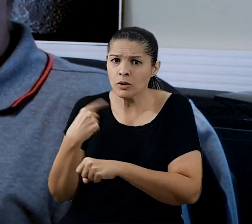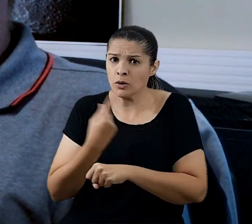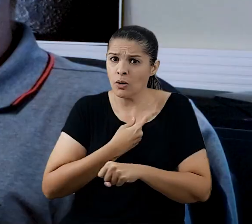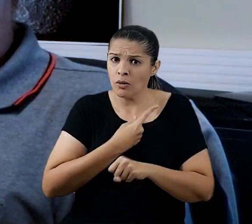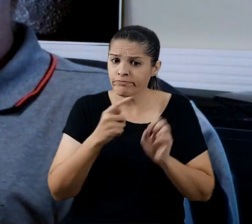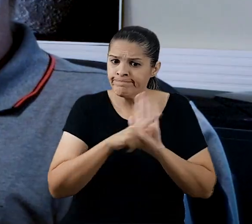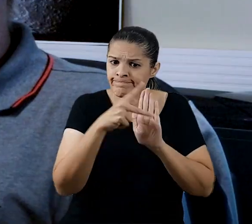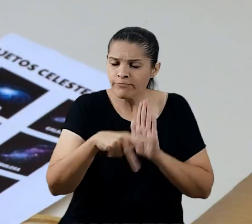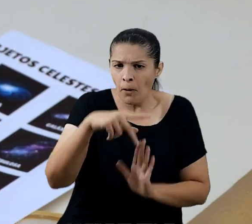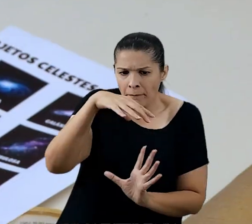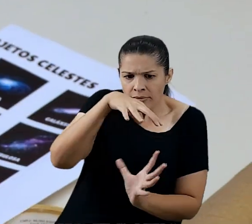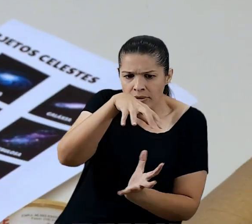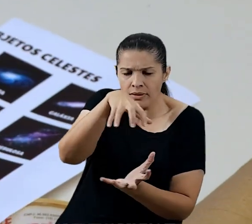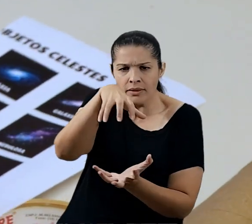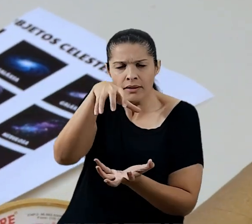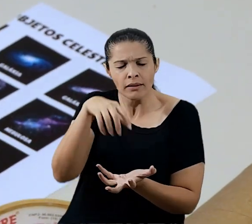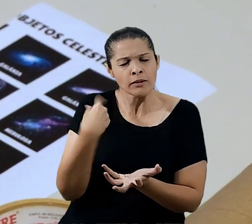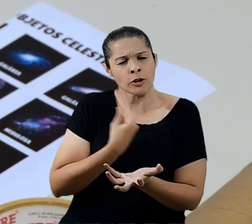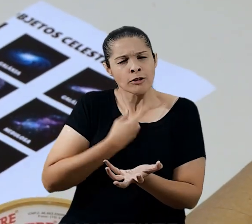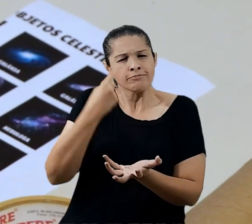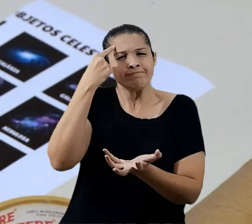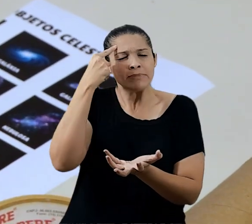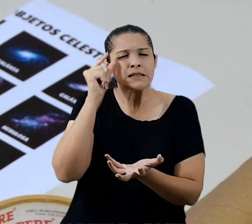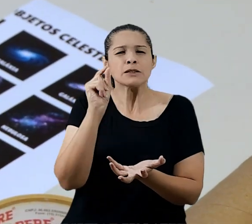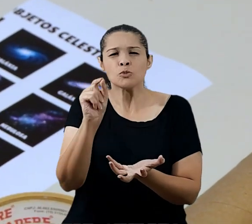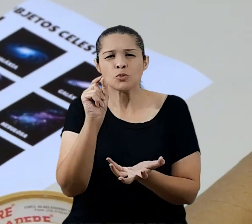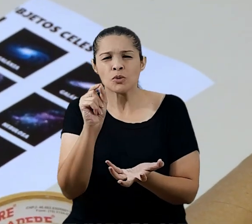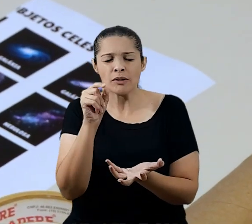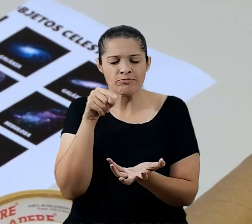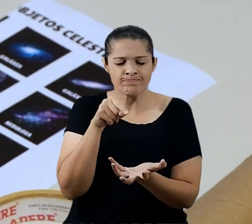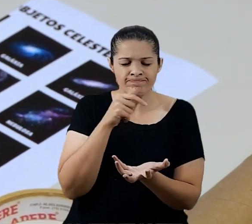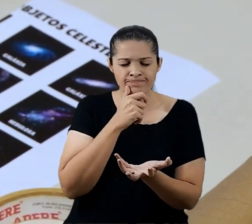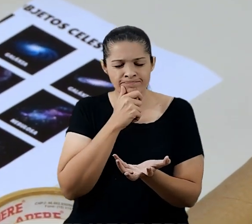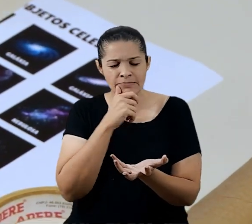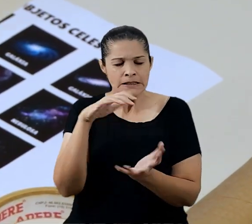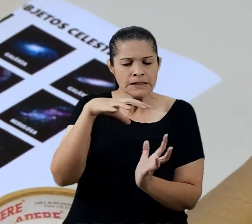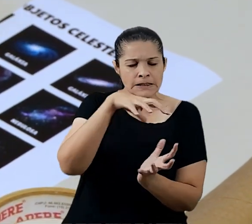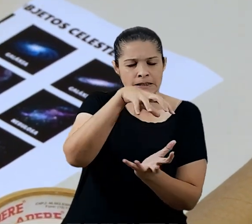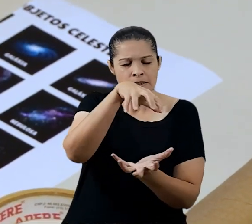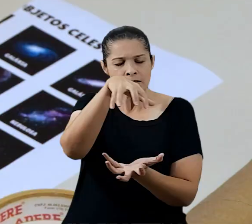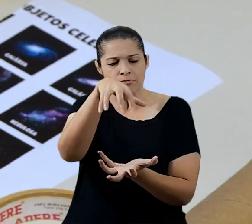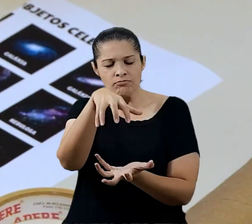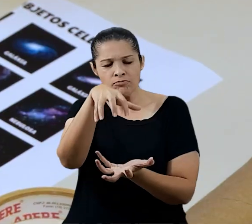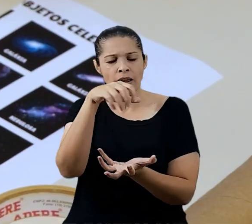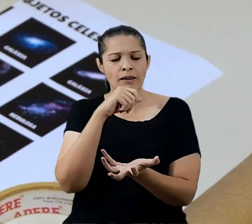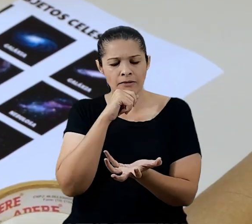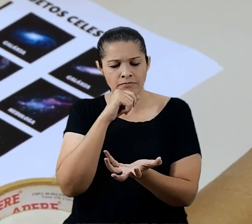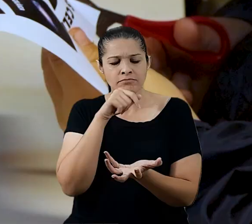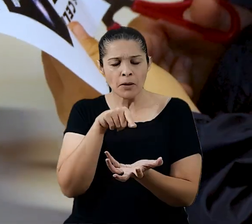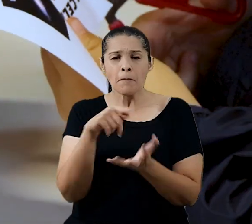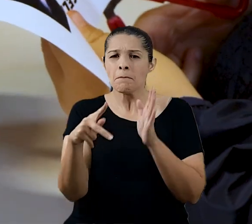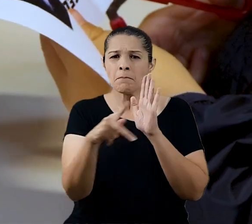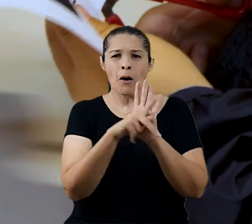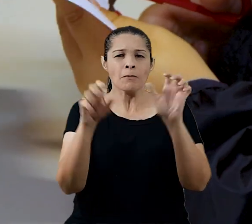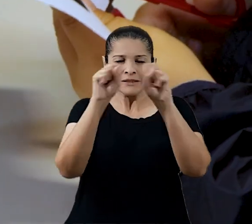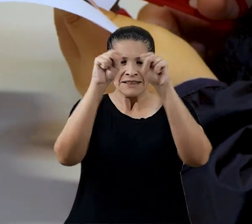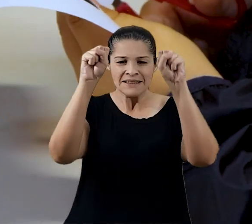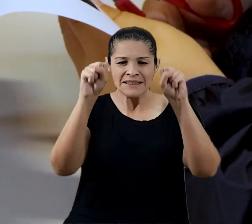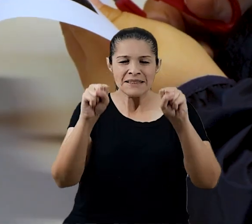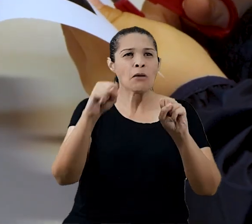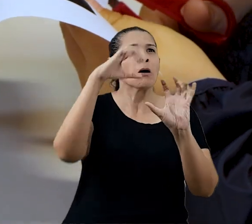Terra, pensando a Terra enquanto um planeta que faz parte do sistema solar